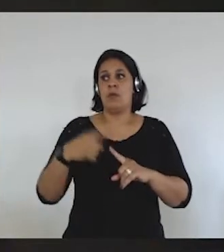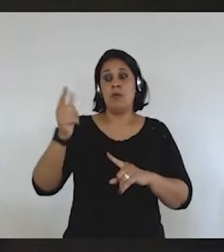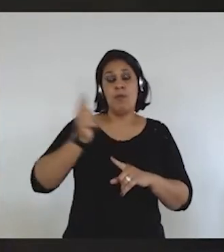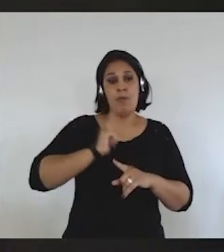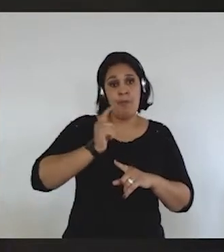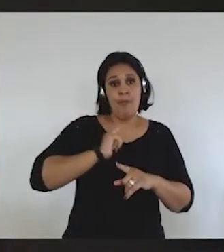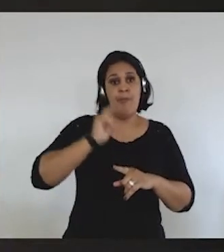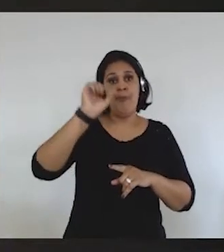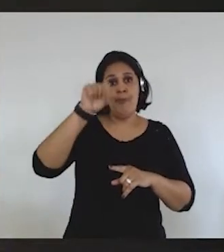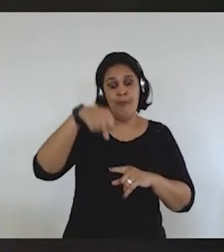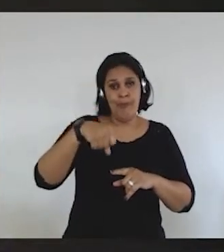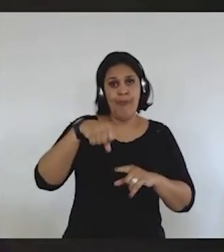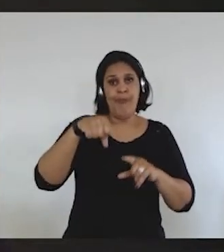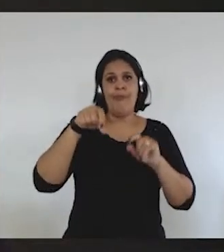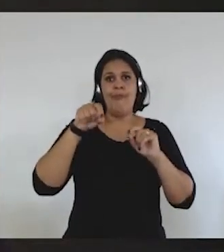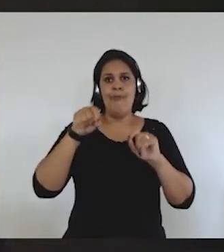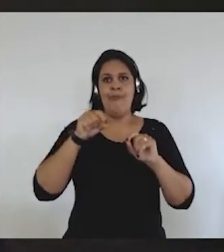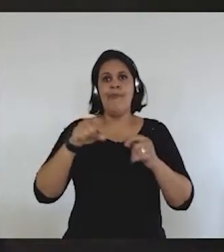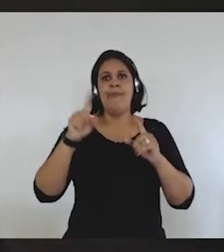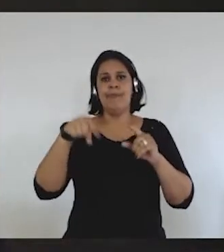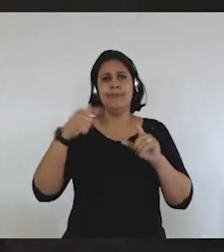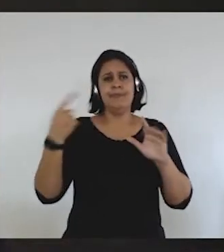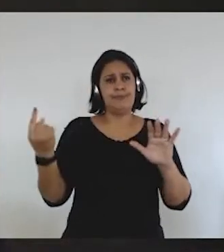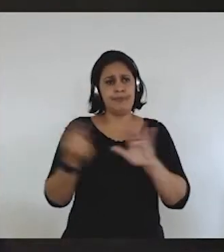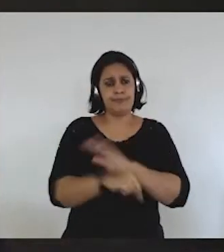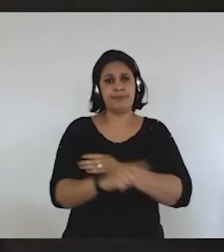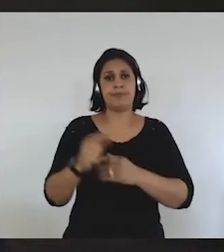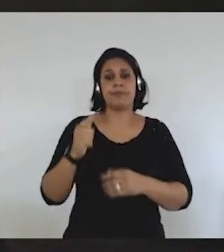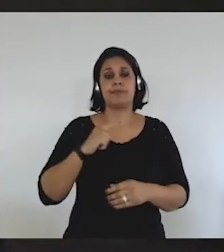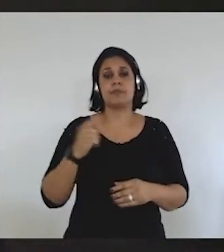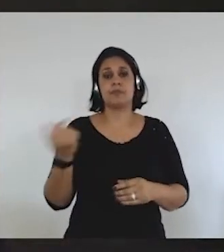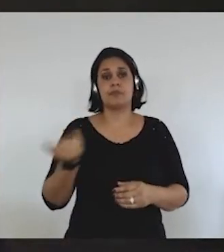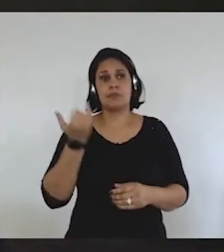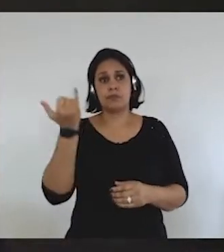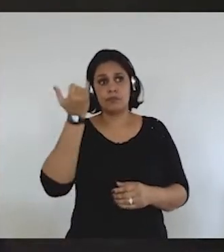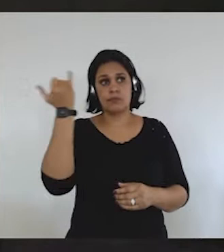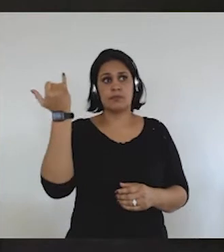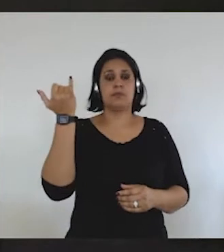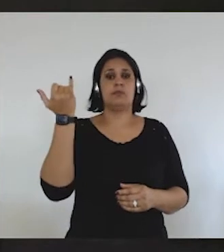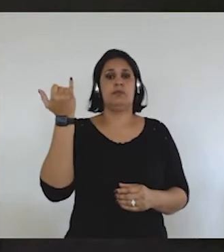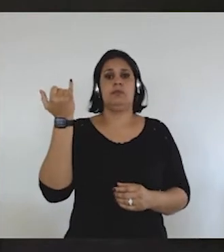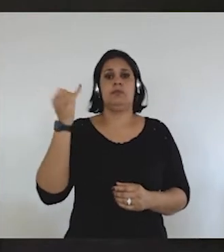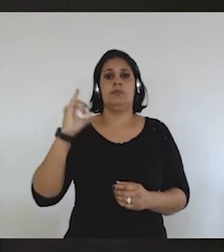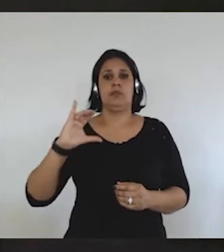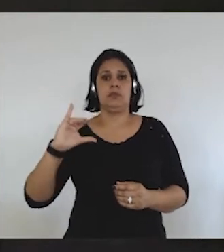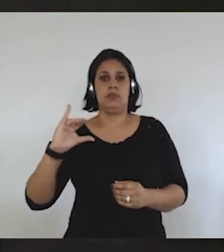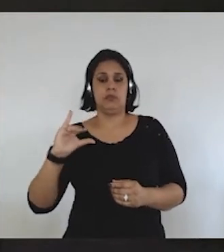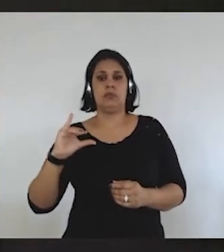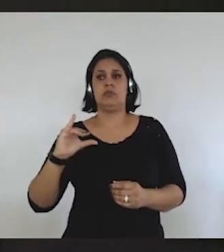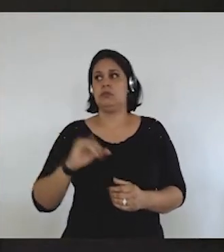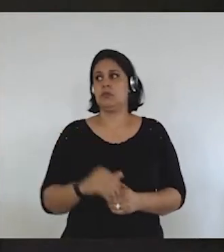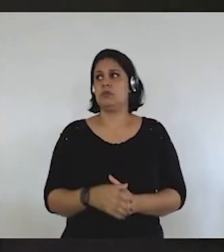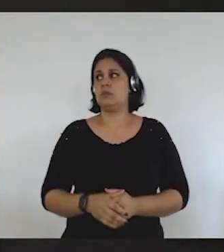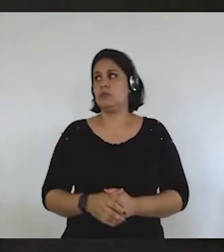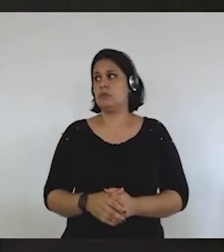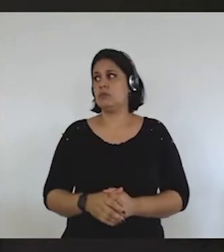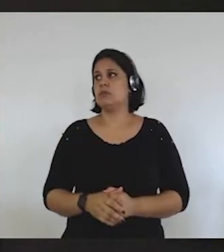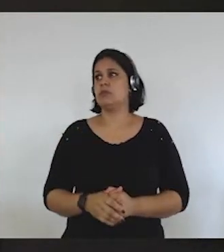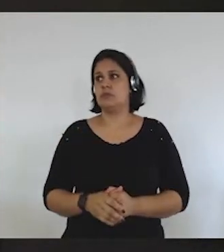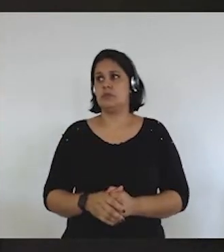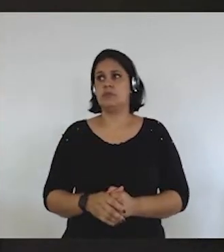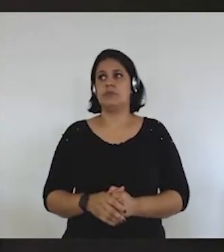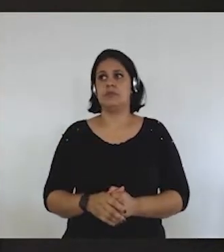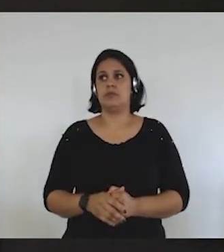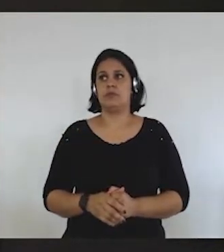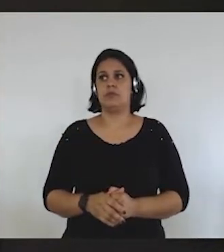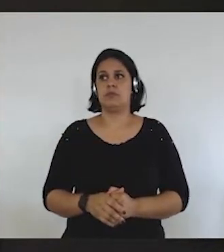uma implicação profunda, né? Uma importância científica muito importante, né? Muito